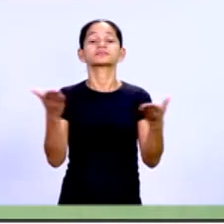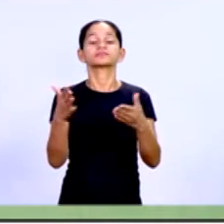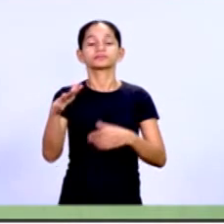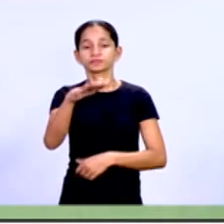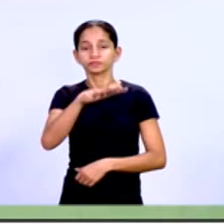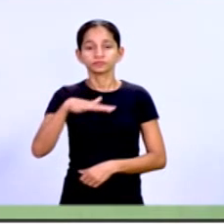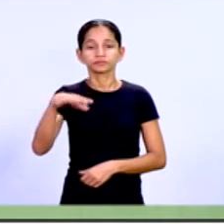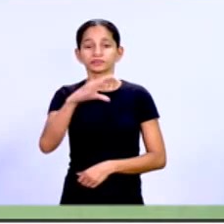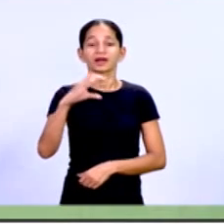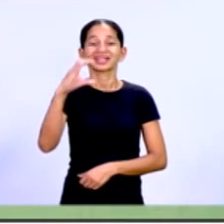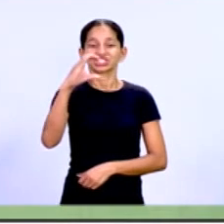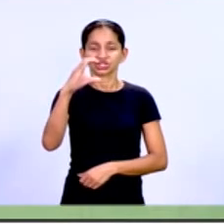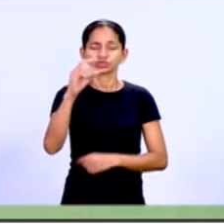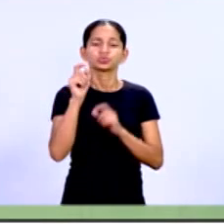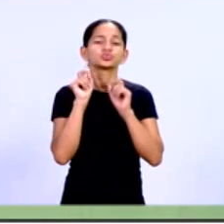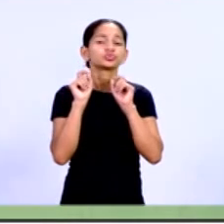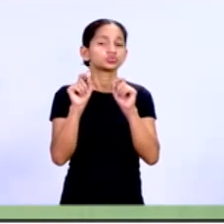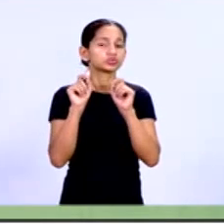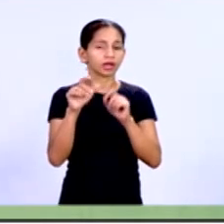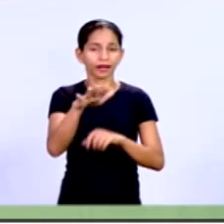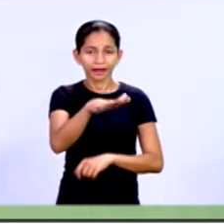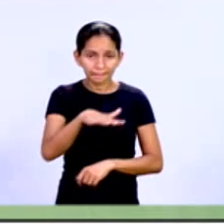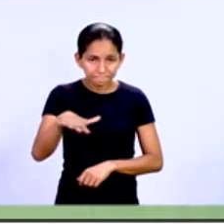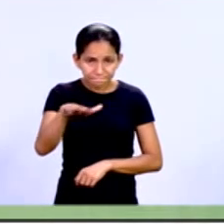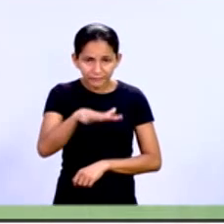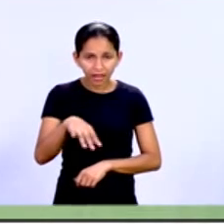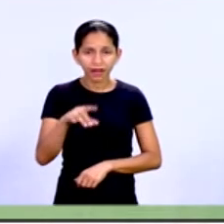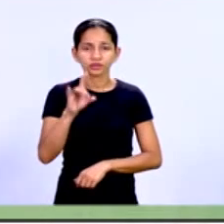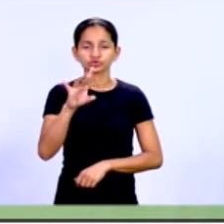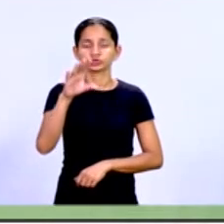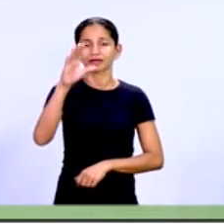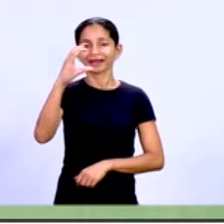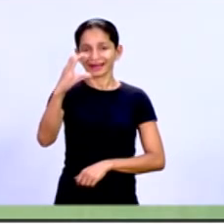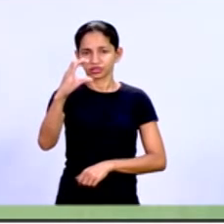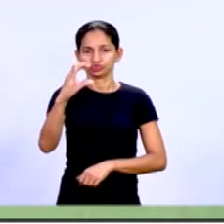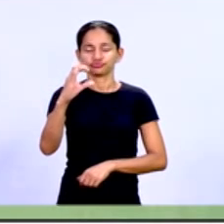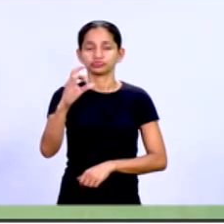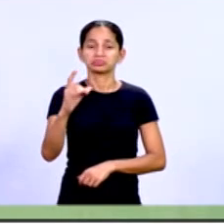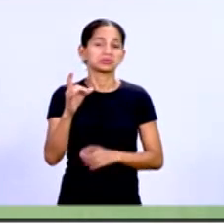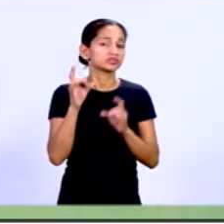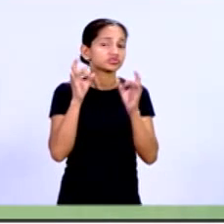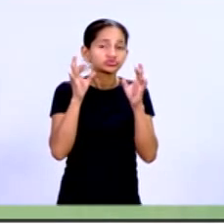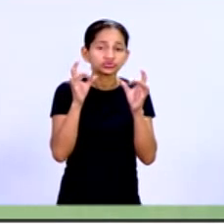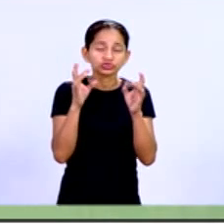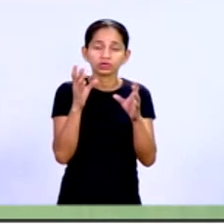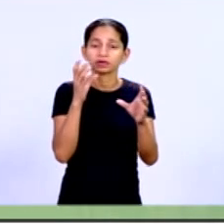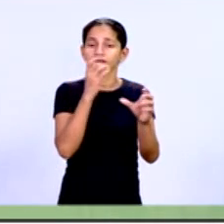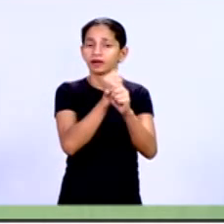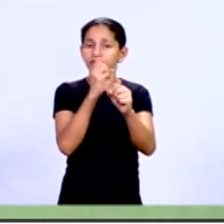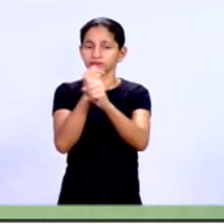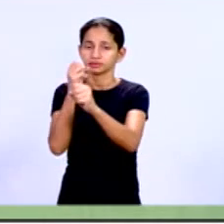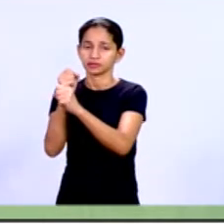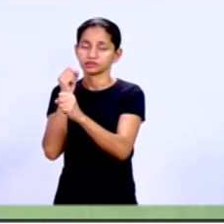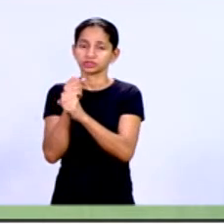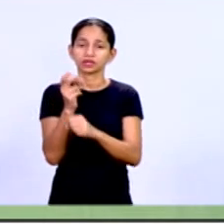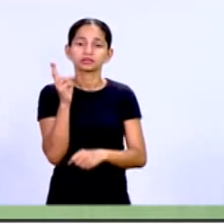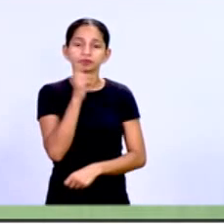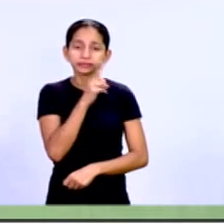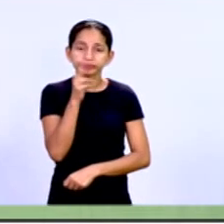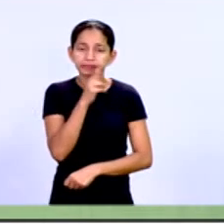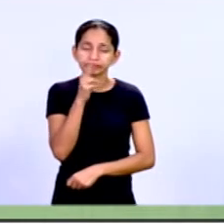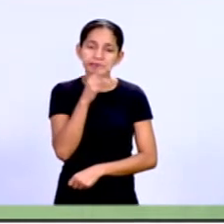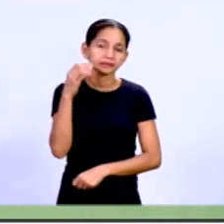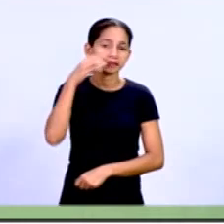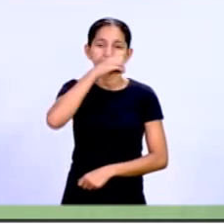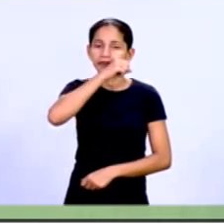Mercado de crédito. O mercado de crédito visa fundamentalmente suprir as necessidades de caixa de curto e médio prazo dos